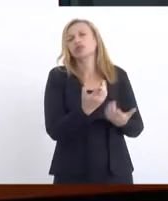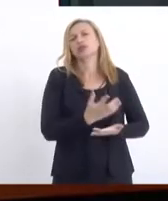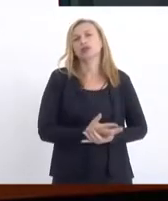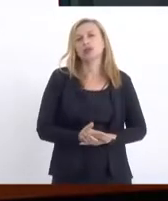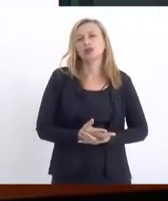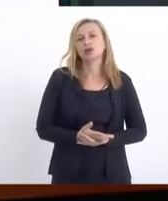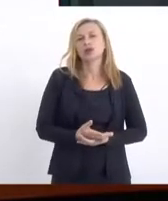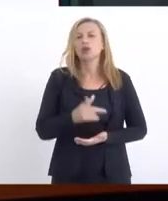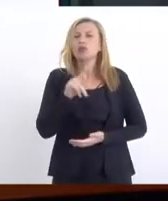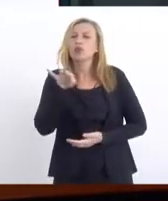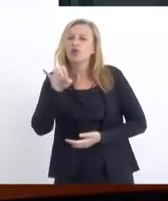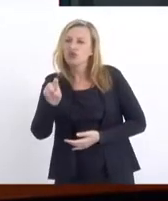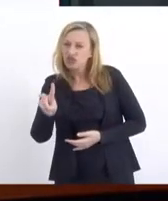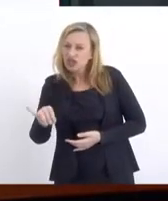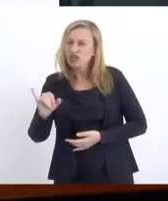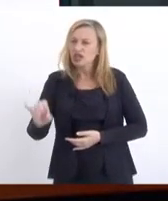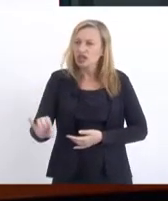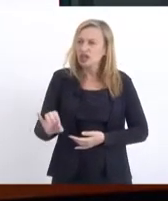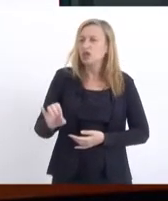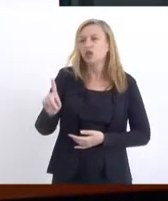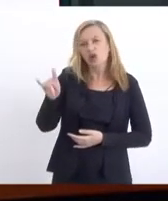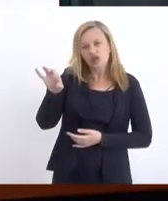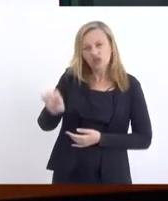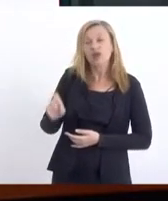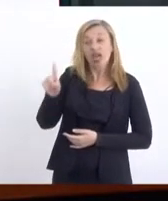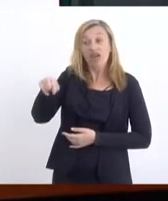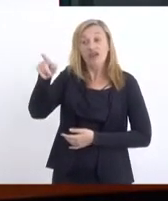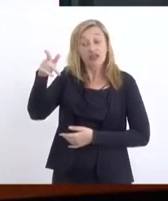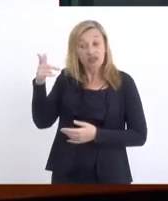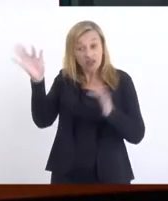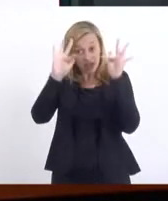O Crovim foi muito feliz, Crovim, em você